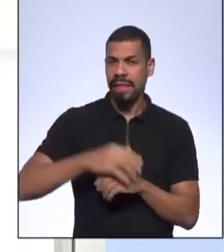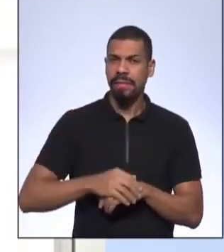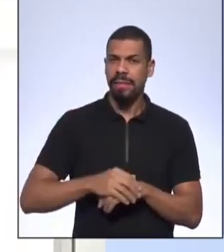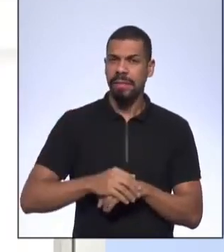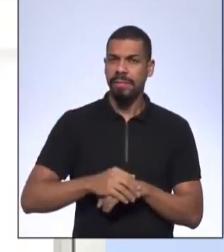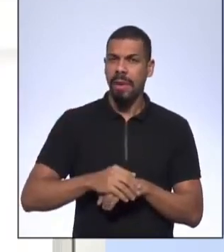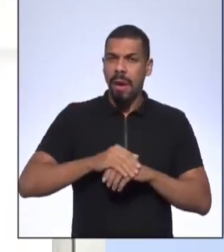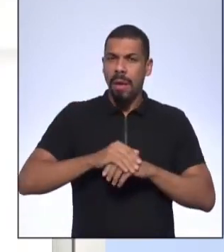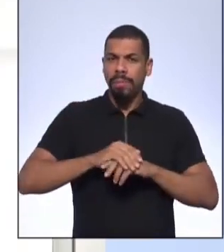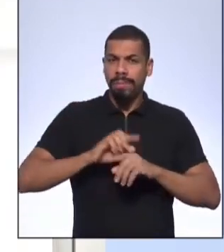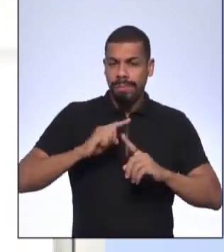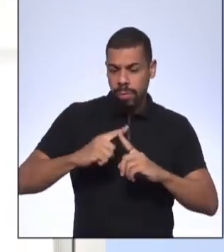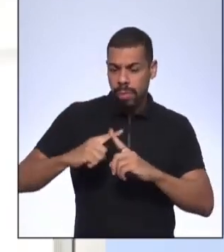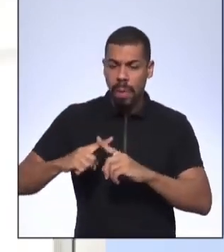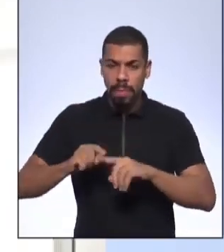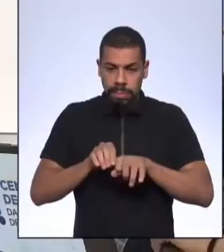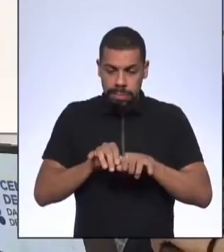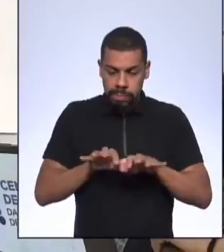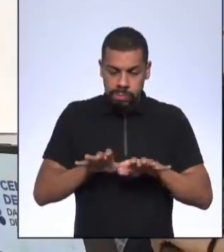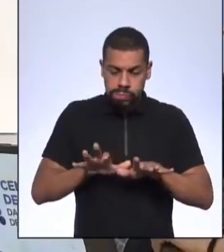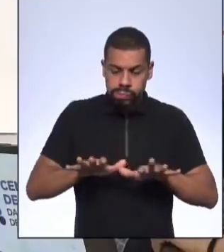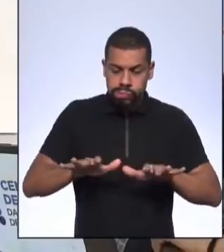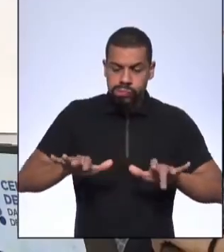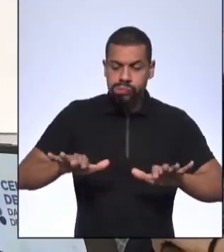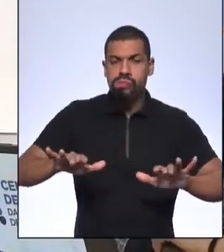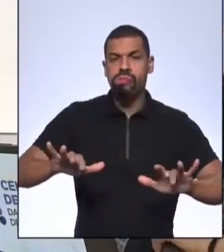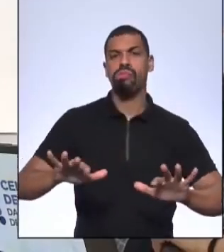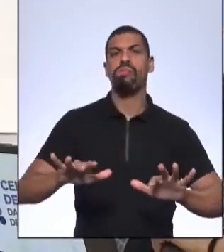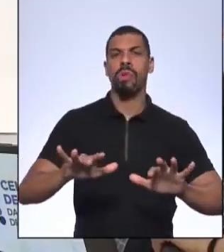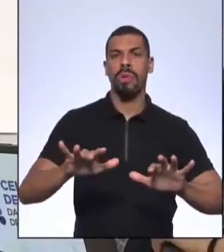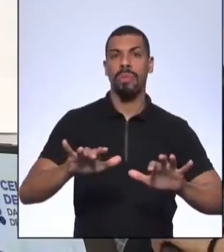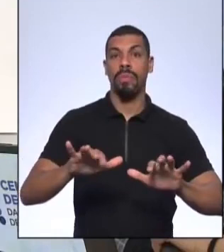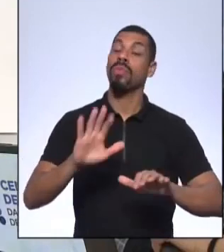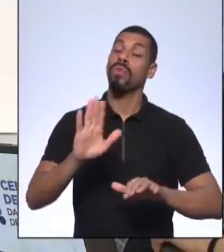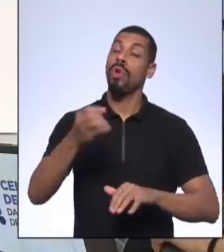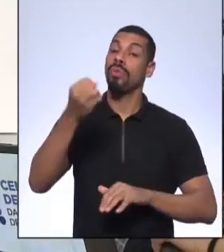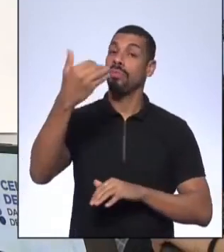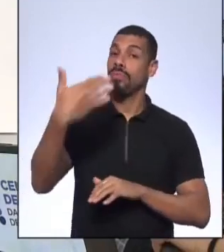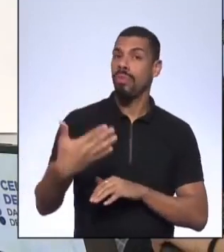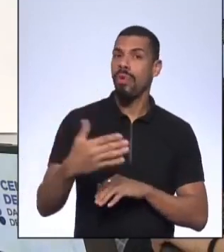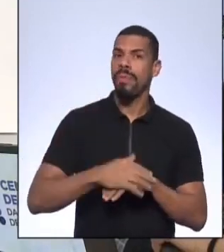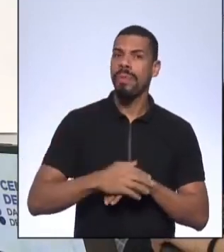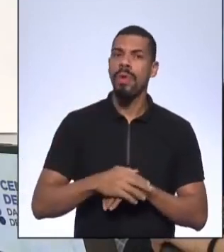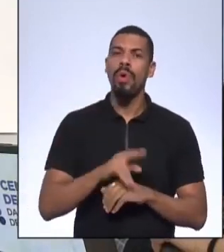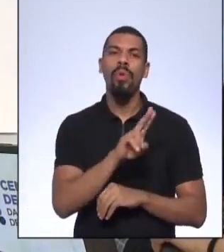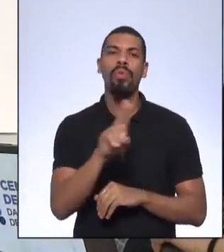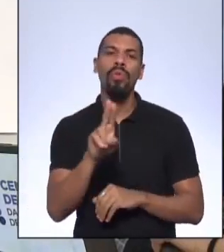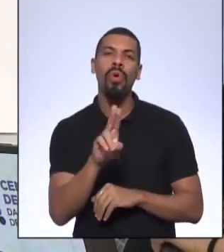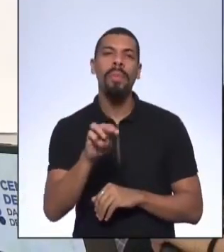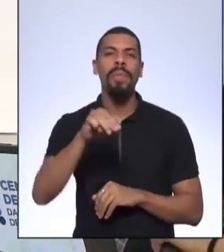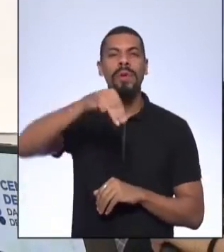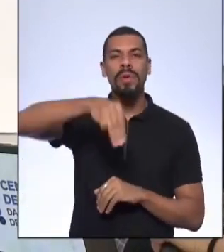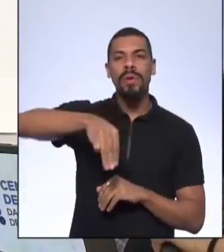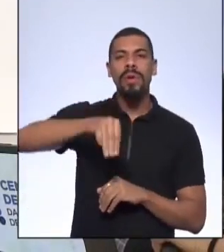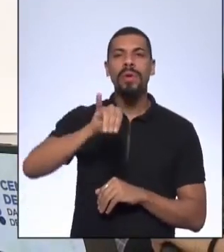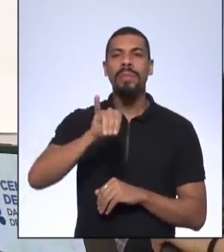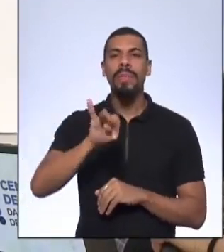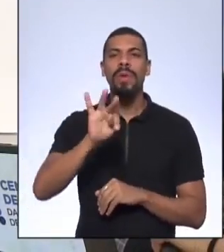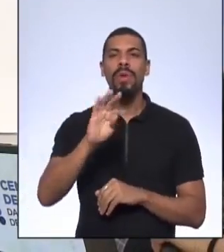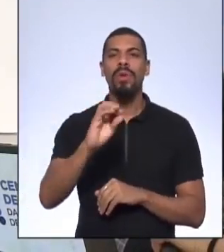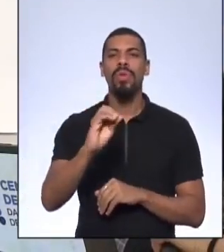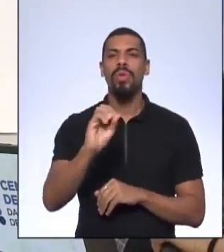se multiplicar por processos sucessivos que nós chamamos de mitose, por mitoses sucessivas.